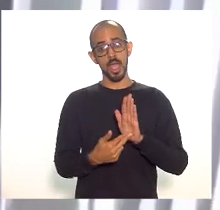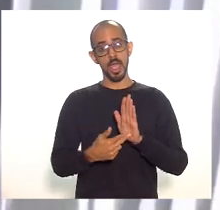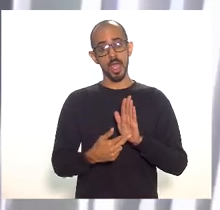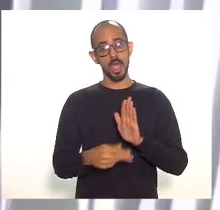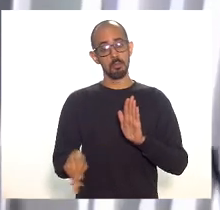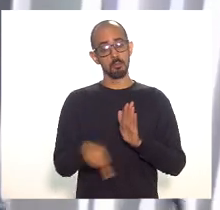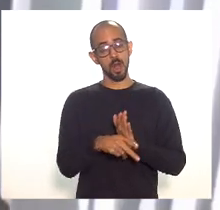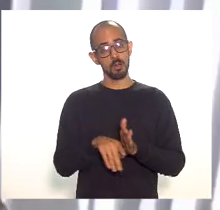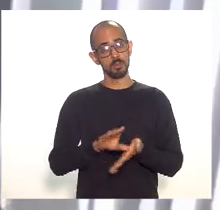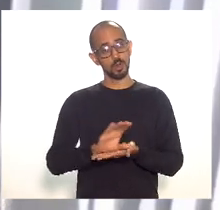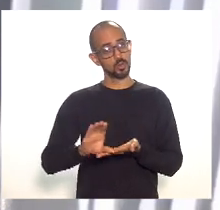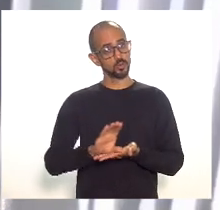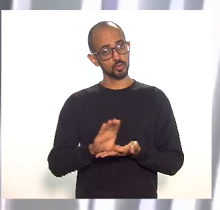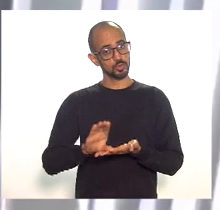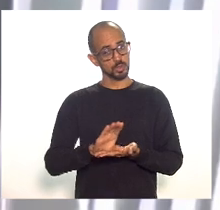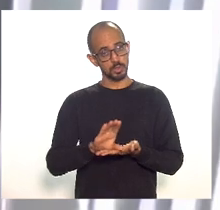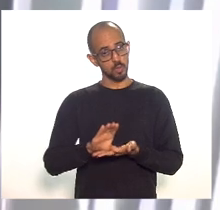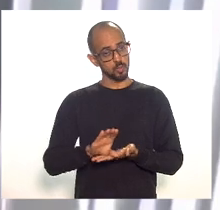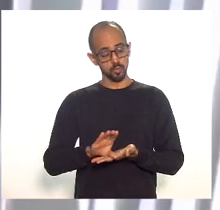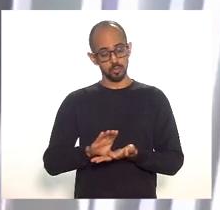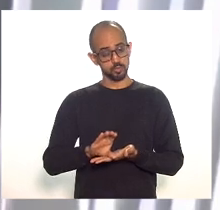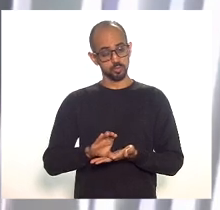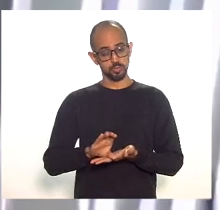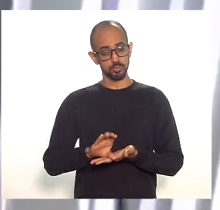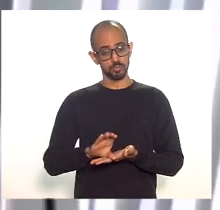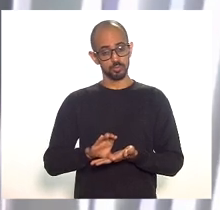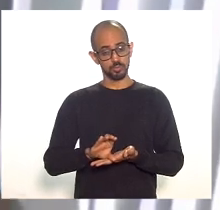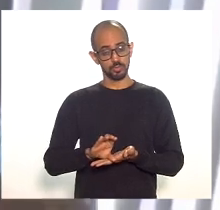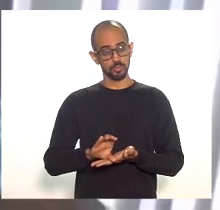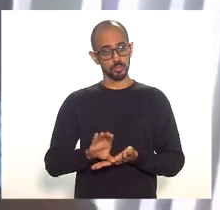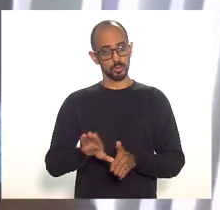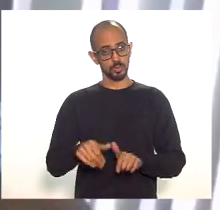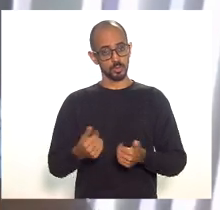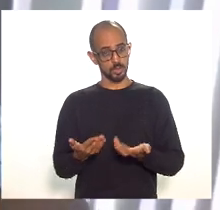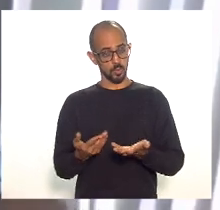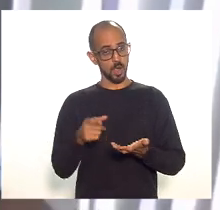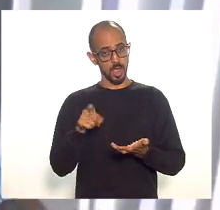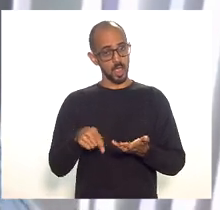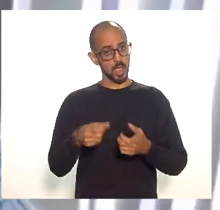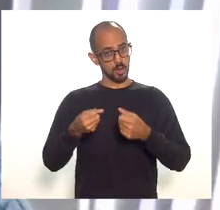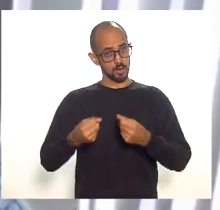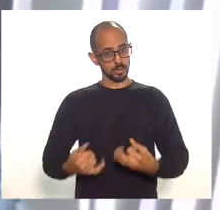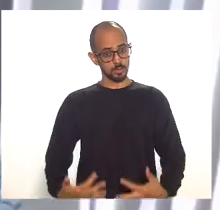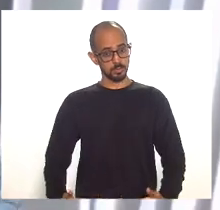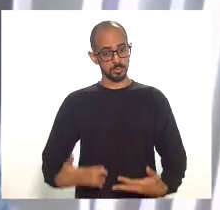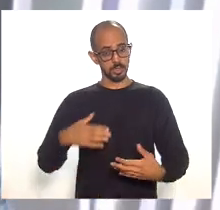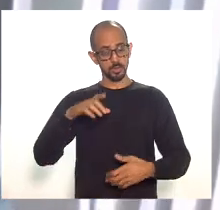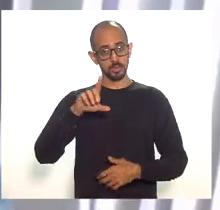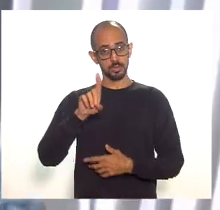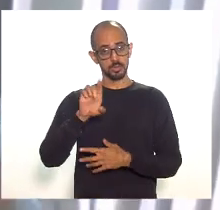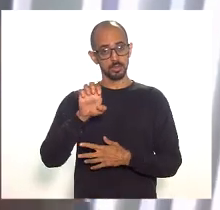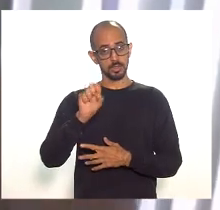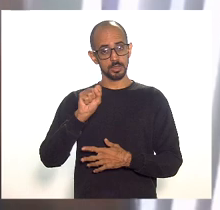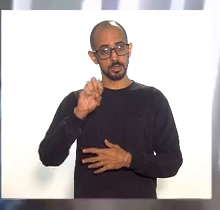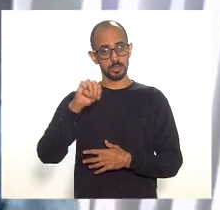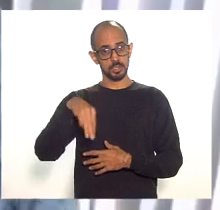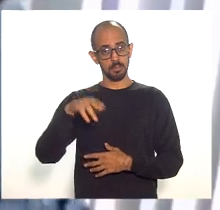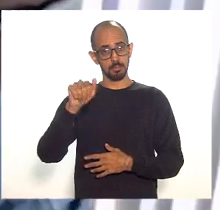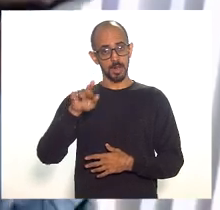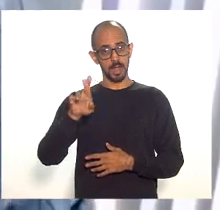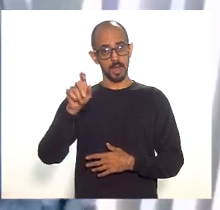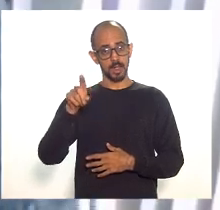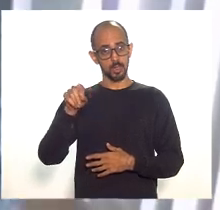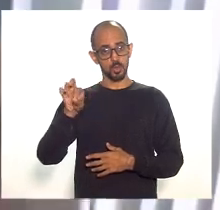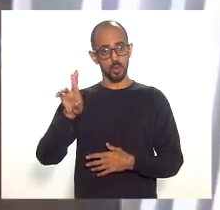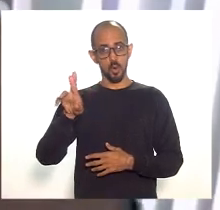dispositivo constitucional. E é isso que declina aqui o desembargador, relator